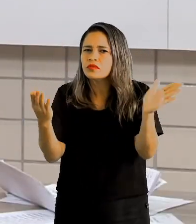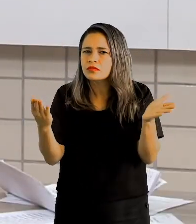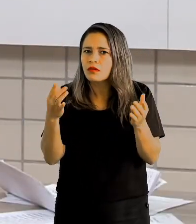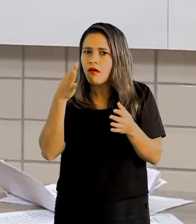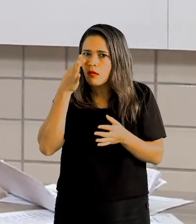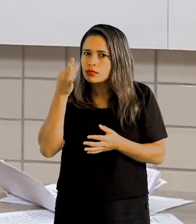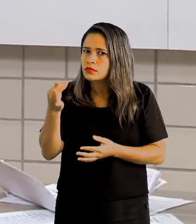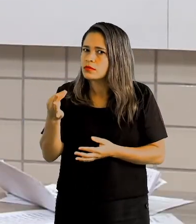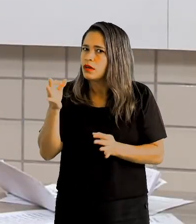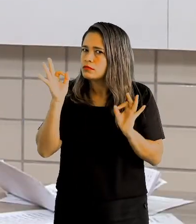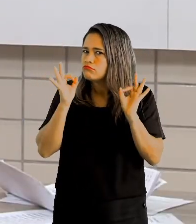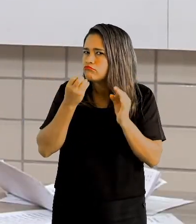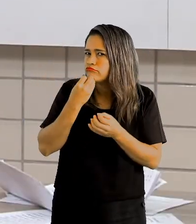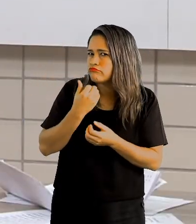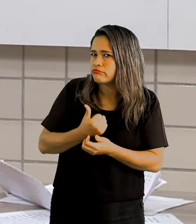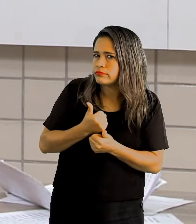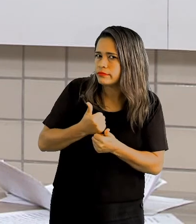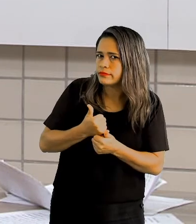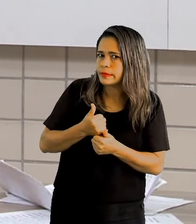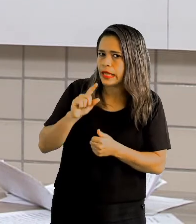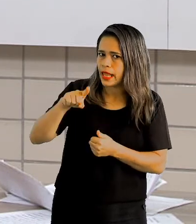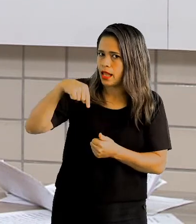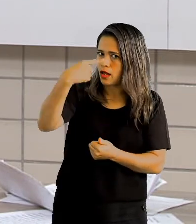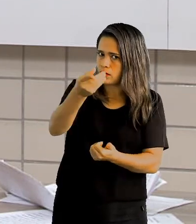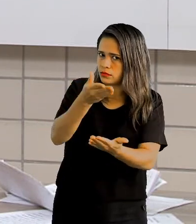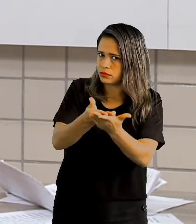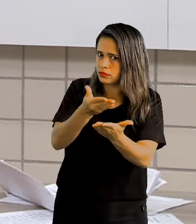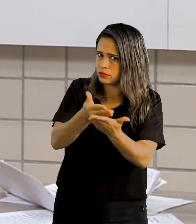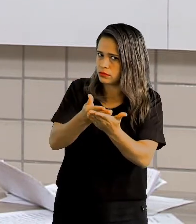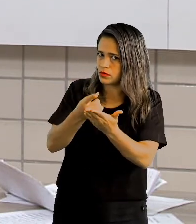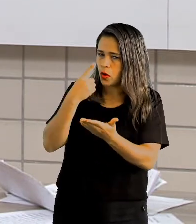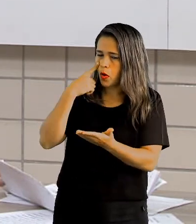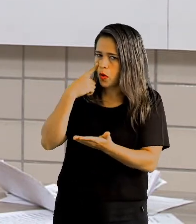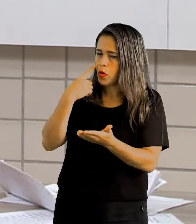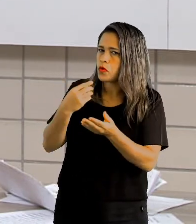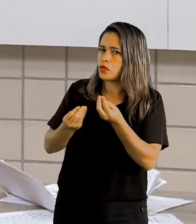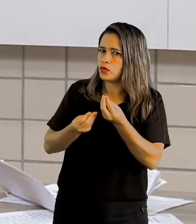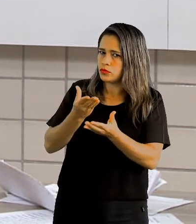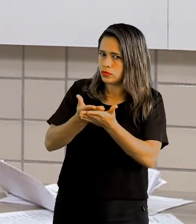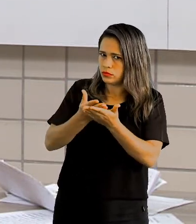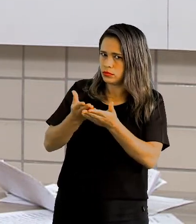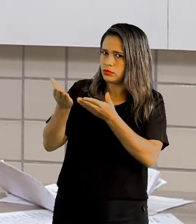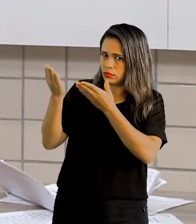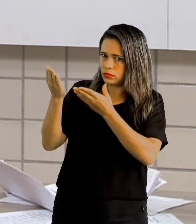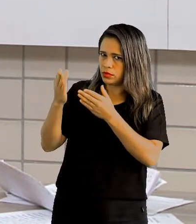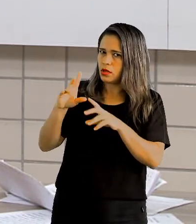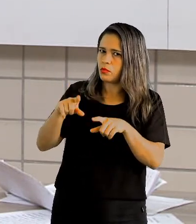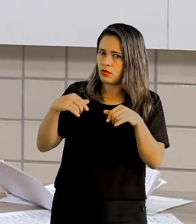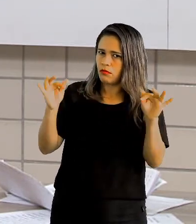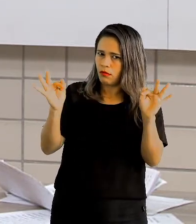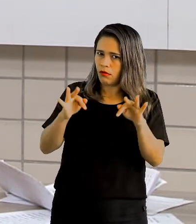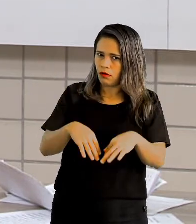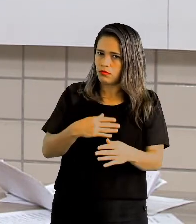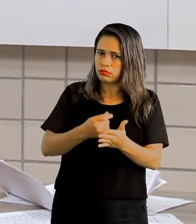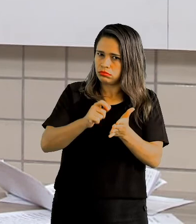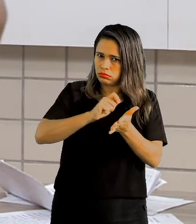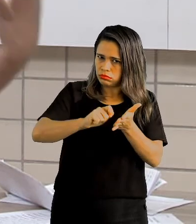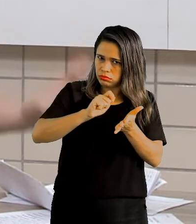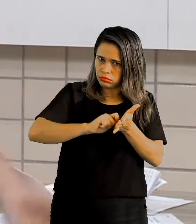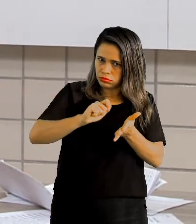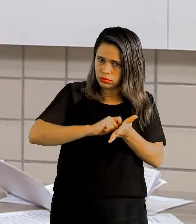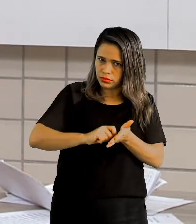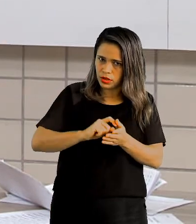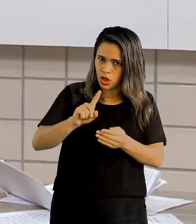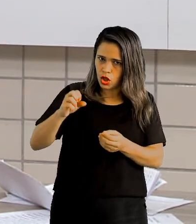Observa bem, porque na próxima aula nós vamos trabalhar esse conteúdo e nós vamos fechar esse processo de construção de escrita nesse